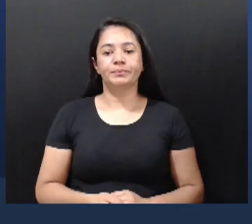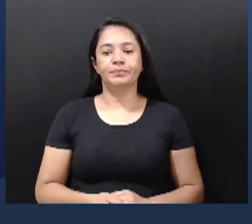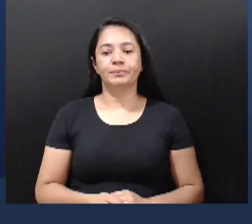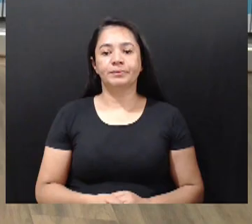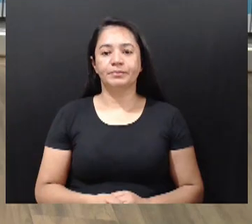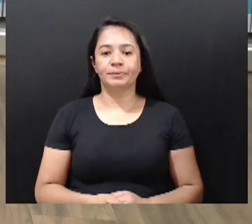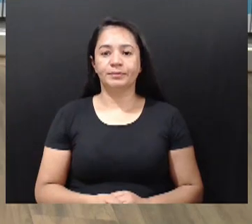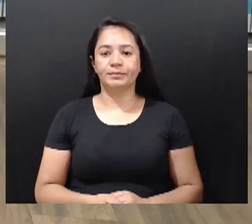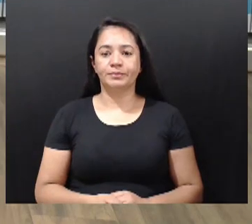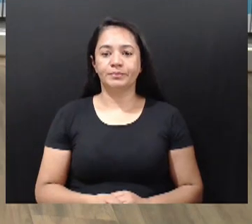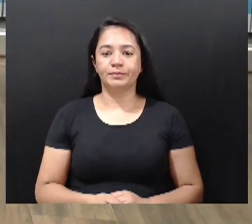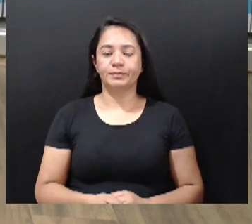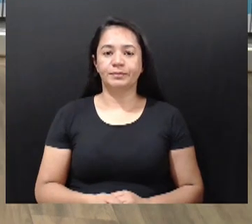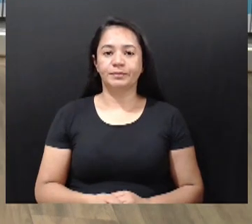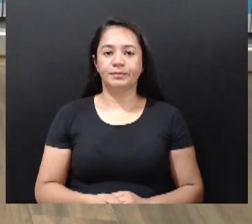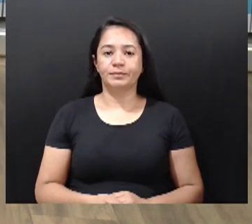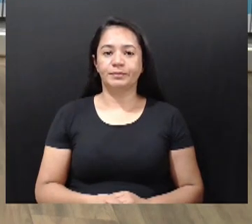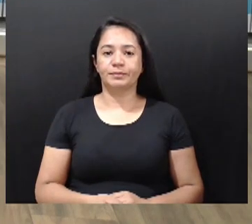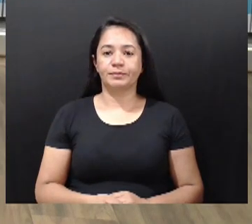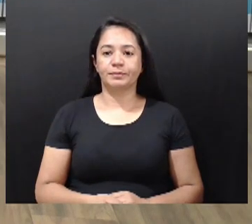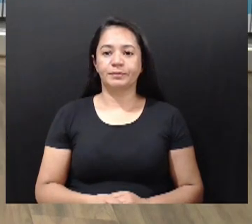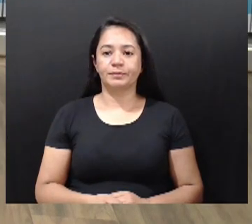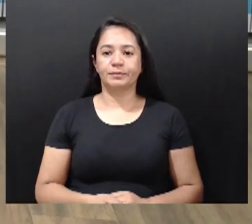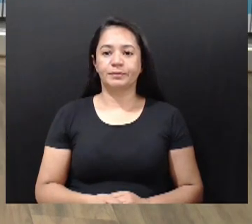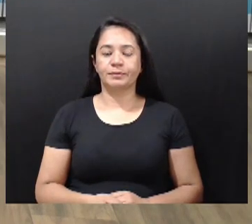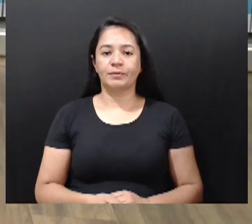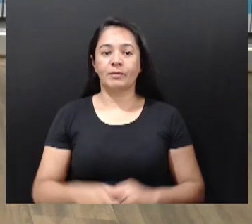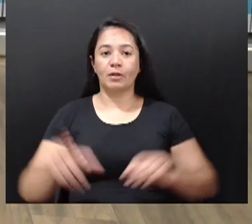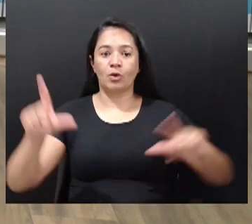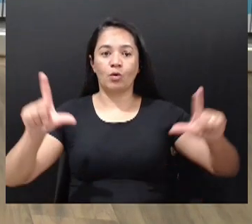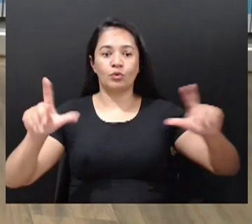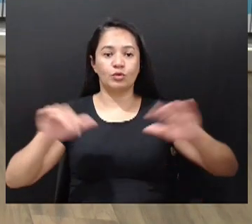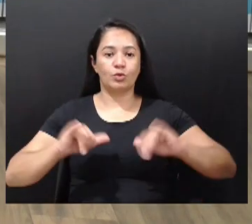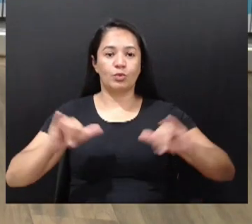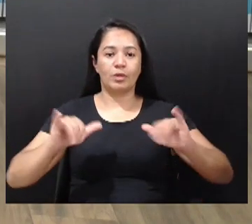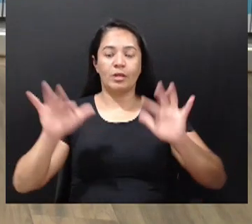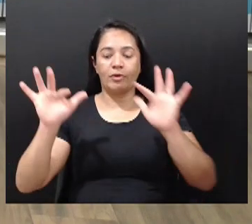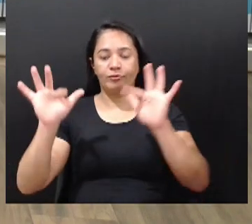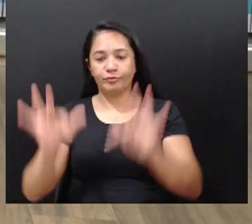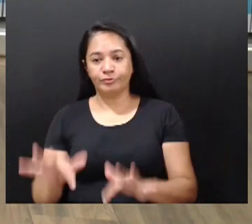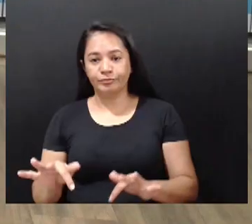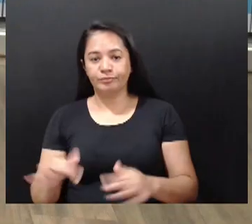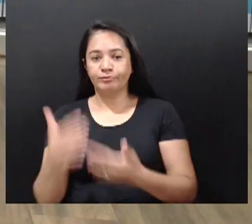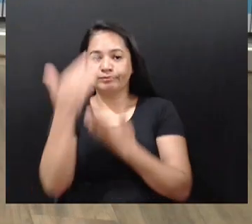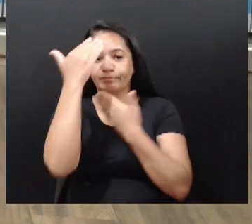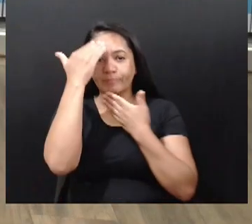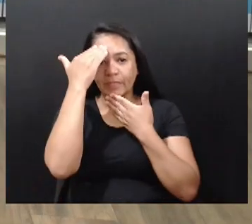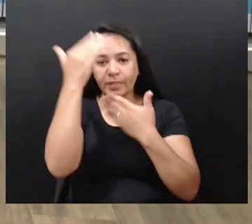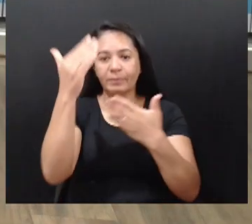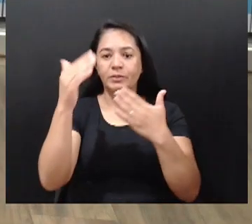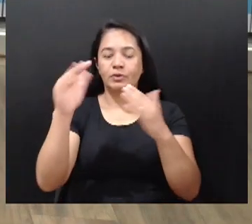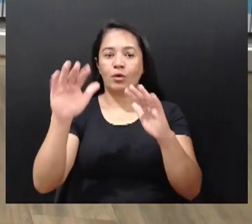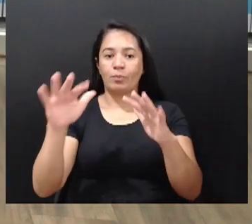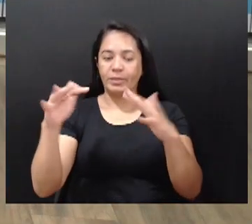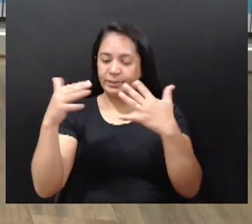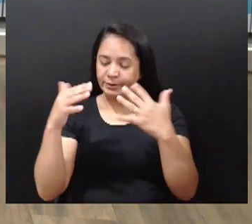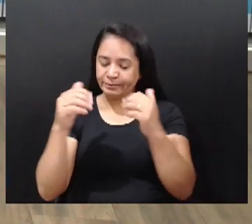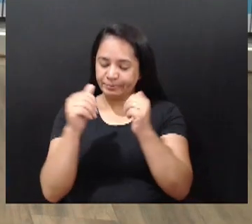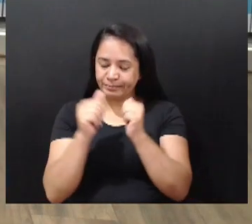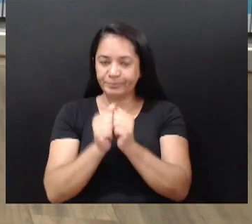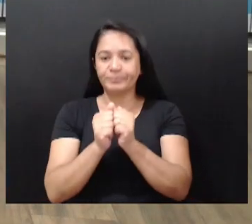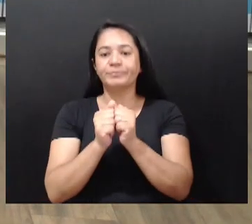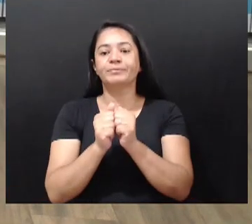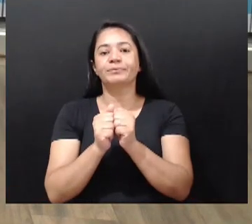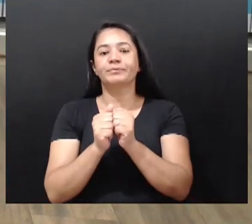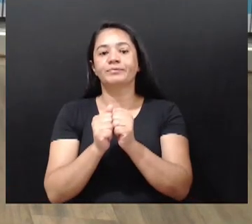Campinas. O Jornal Câmara Notícia fica por aqui. Muito obrigado pela sua companhia, pela sua audiência.